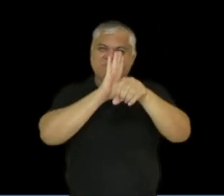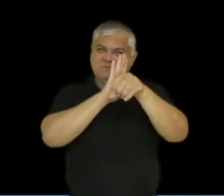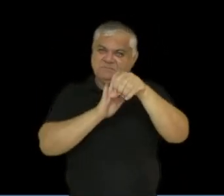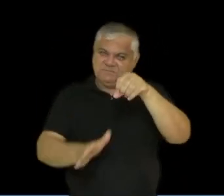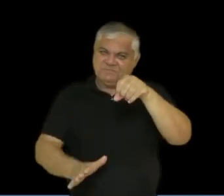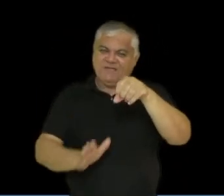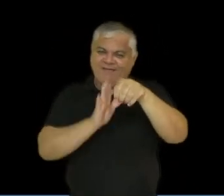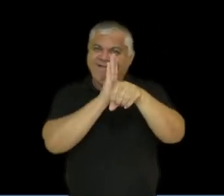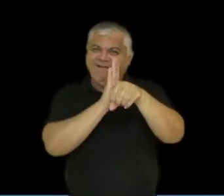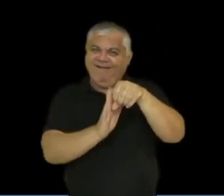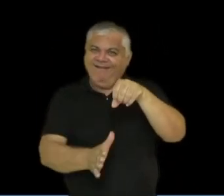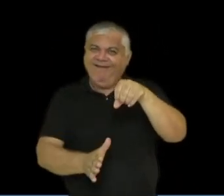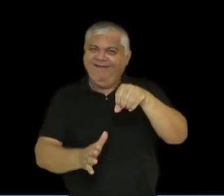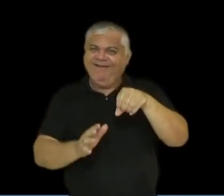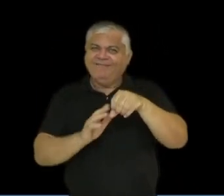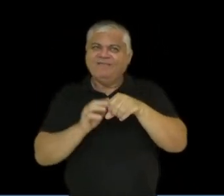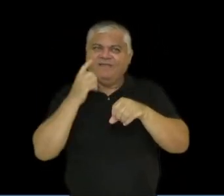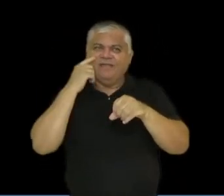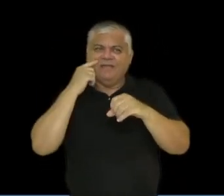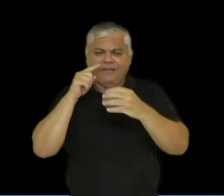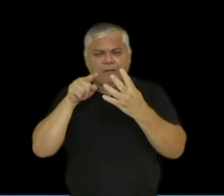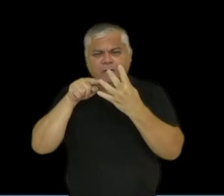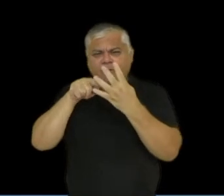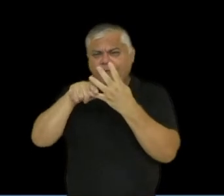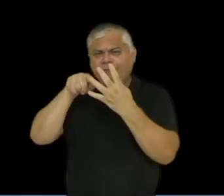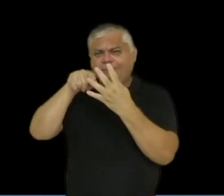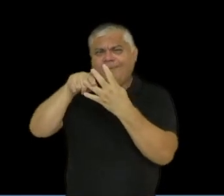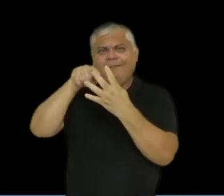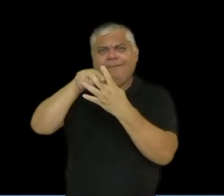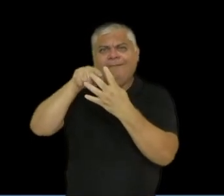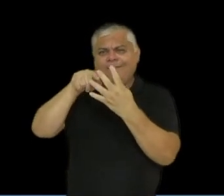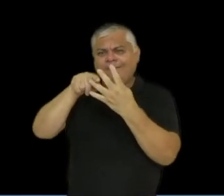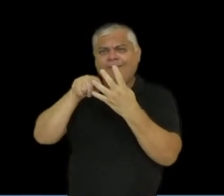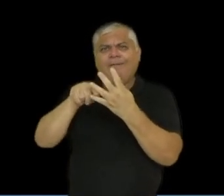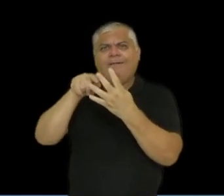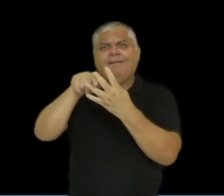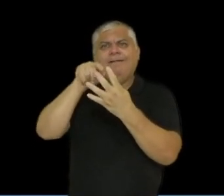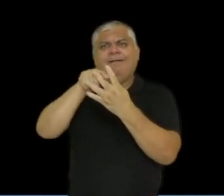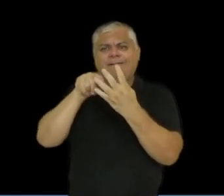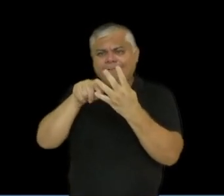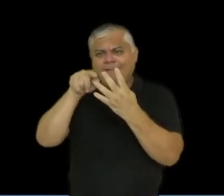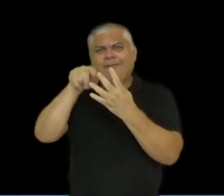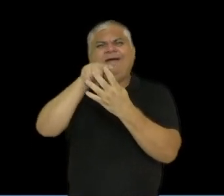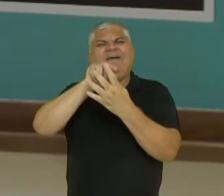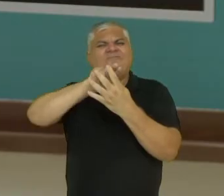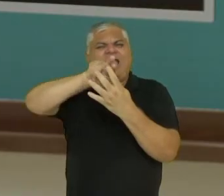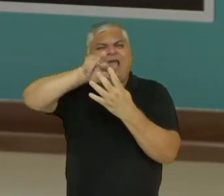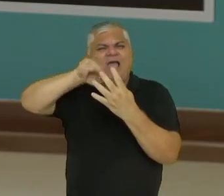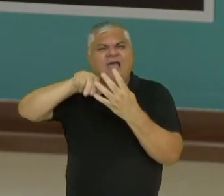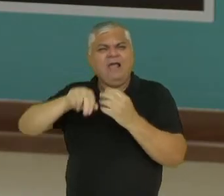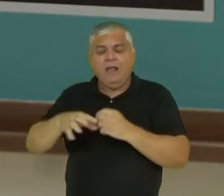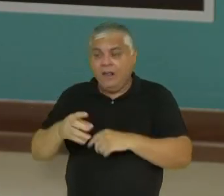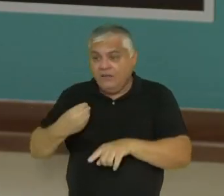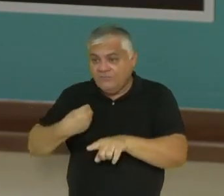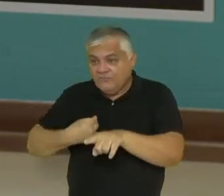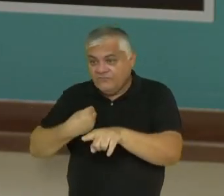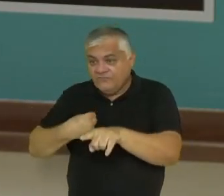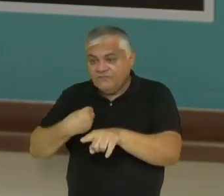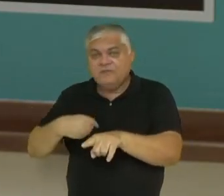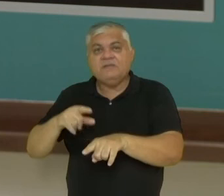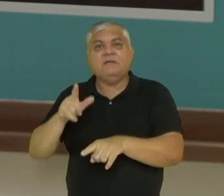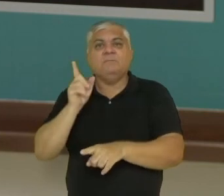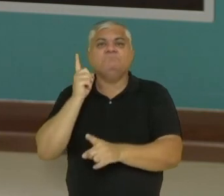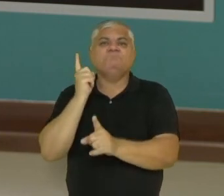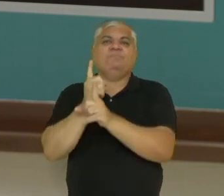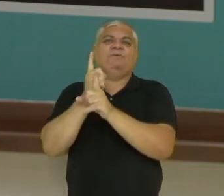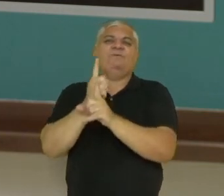os espaços, as câmeras vazias, onde ele identificou ali então a possibilidade da existência de vida ali, ok? Então Robert